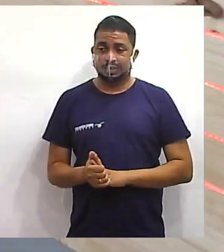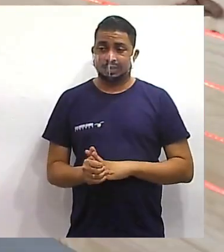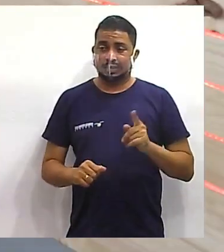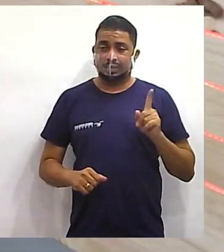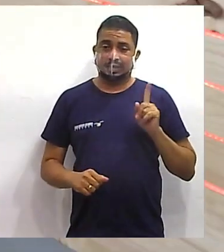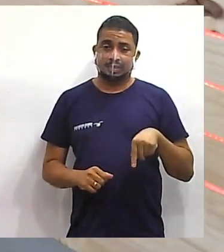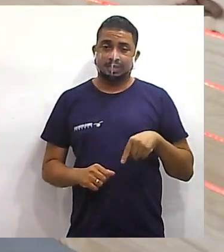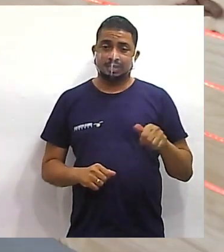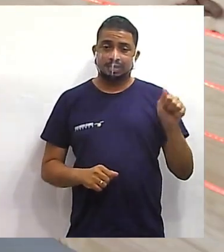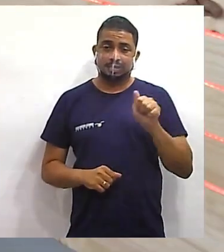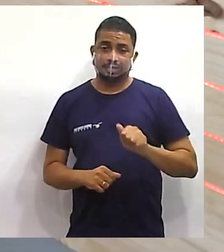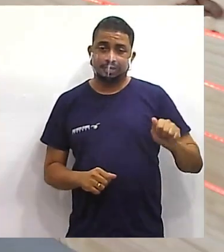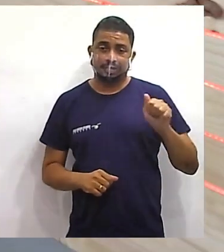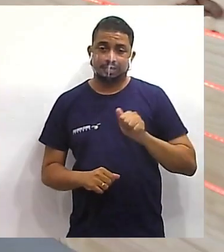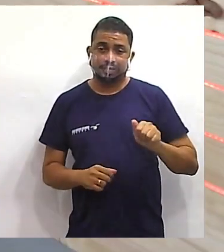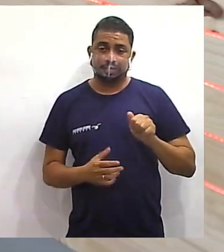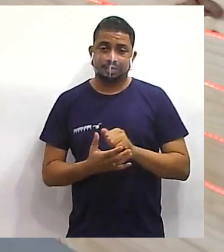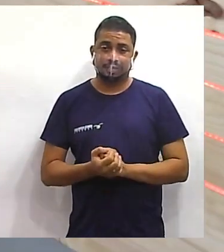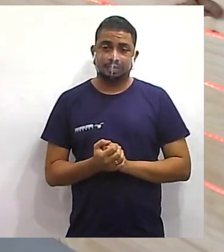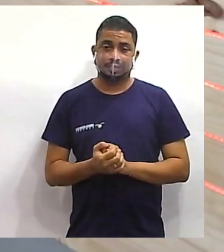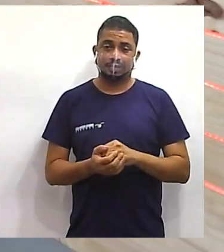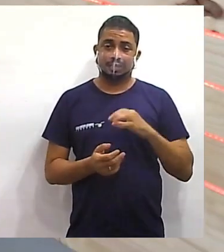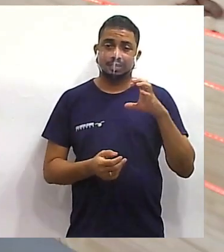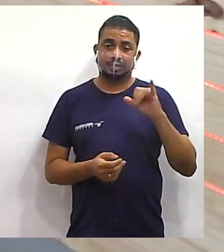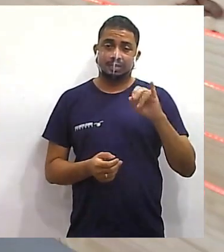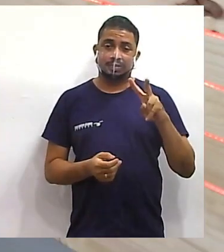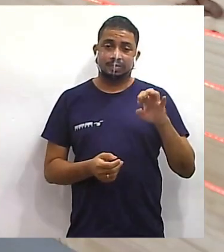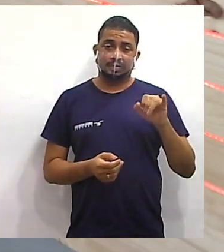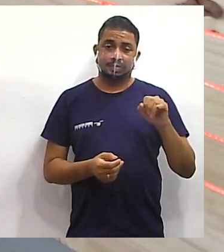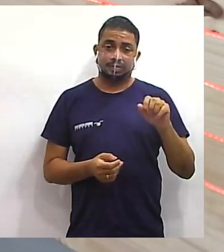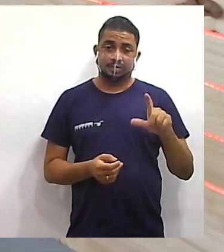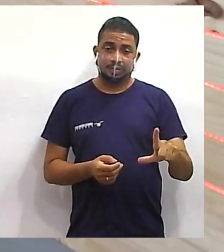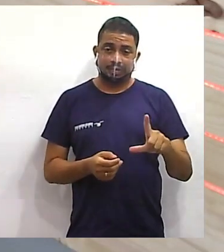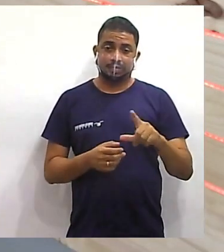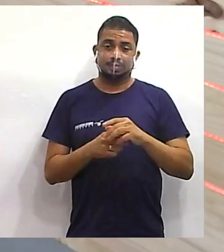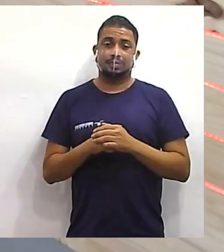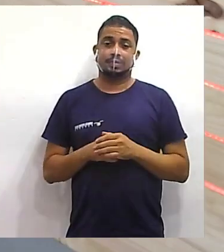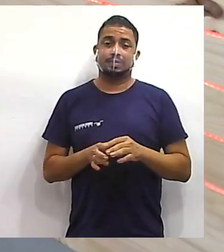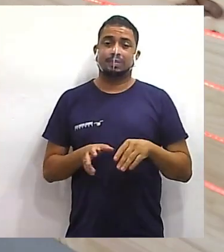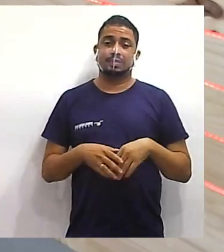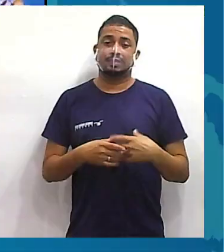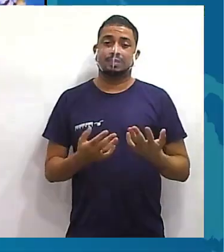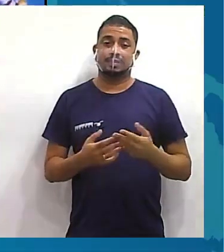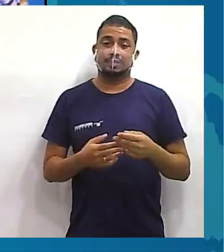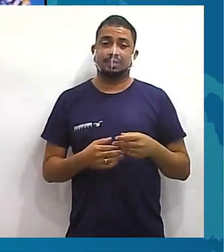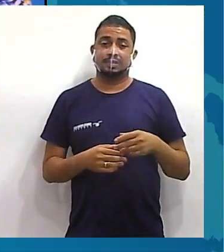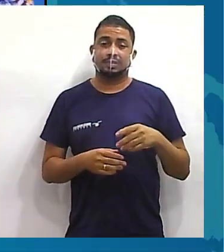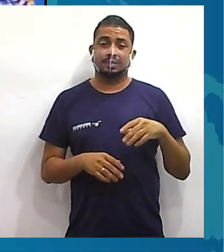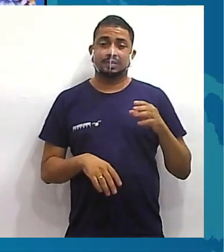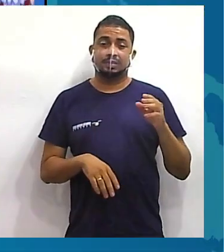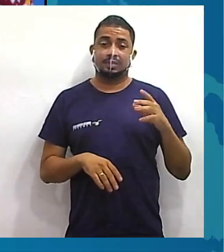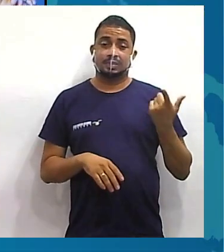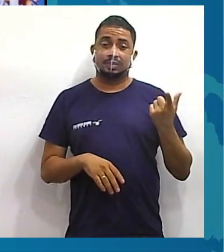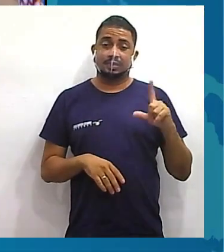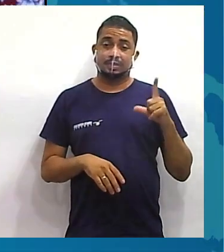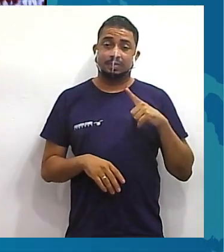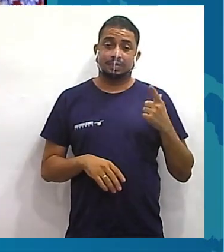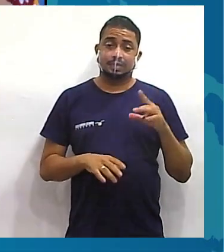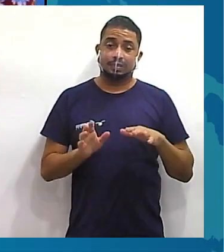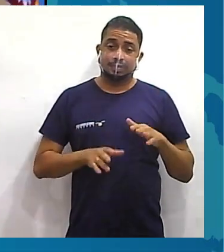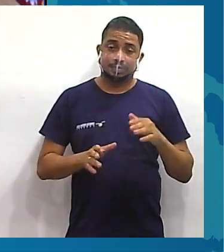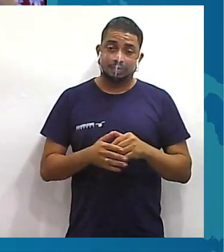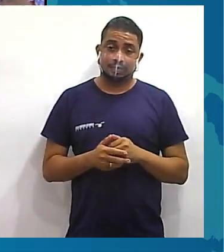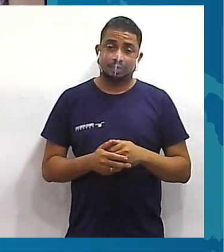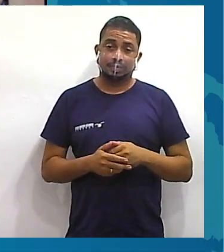uma associação civil, né? Ela é uma associação independente, né? E